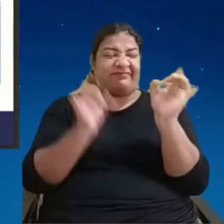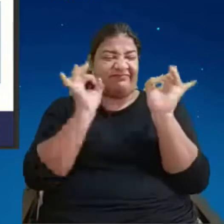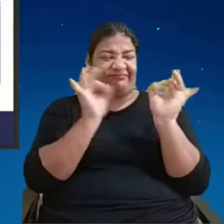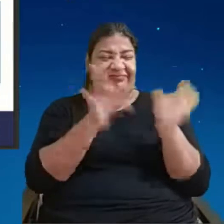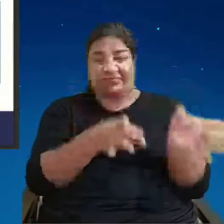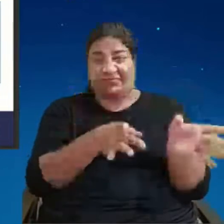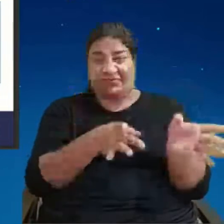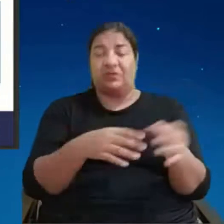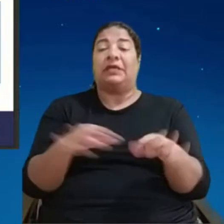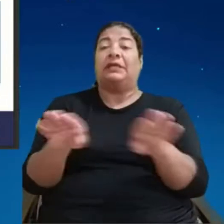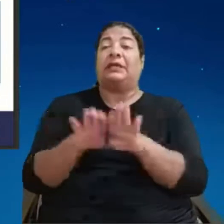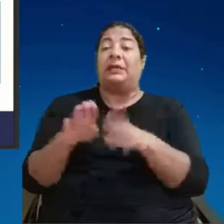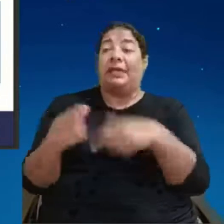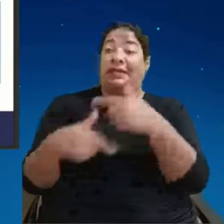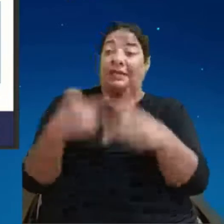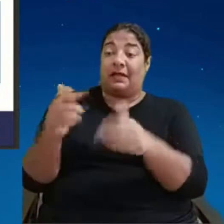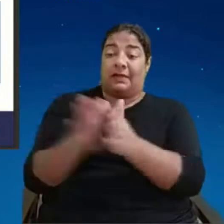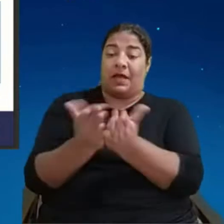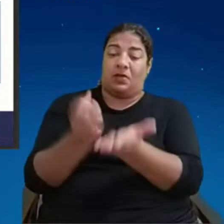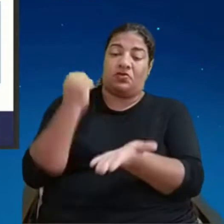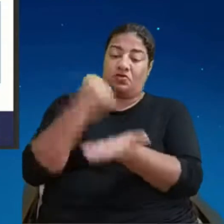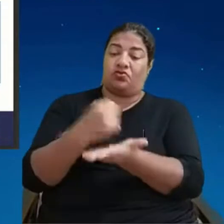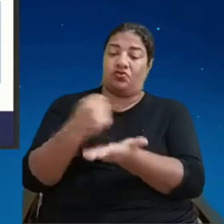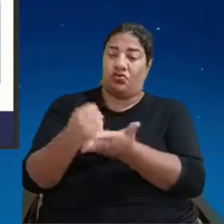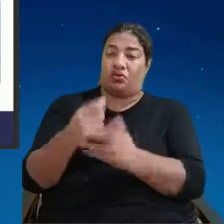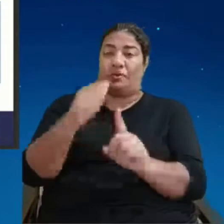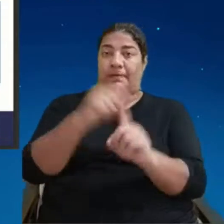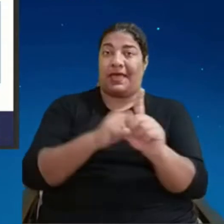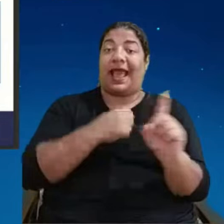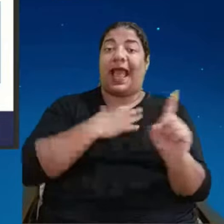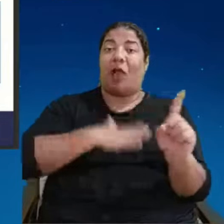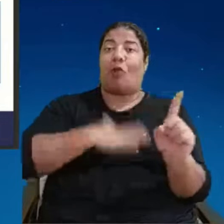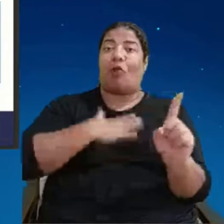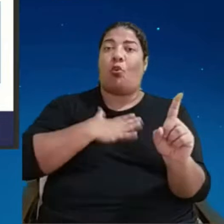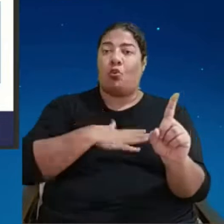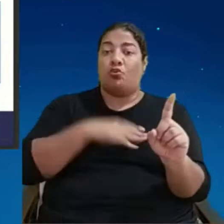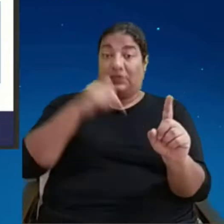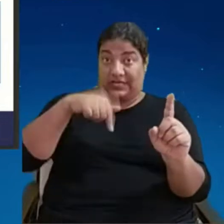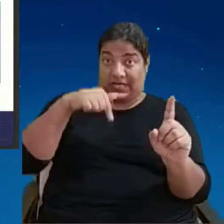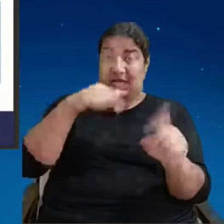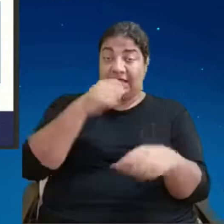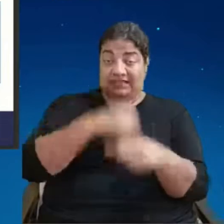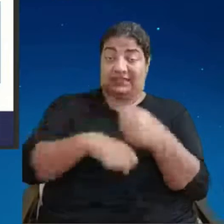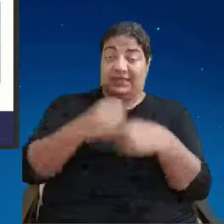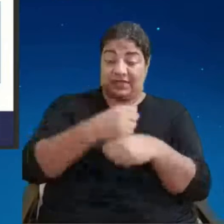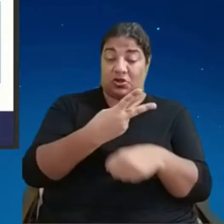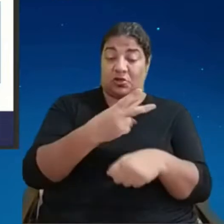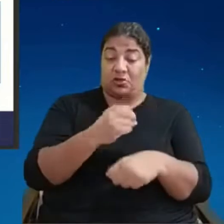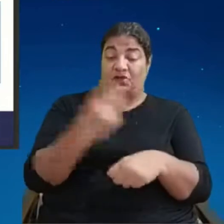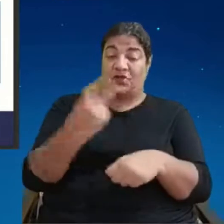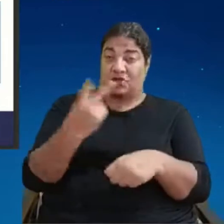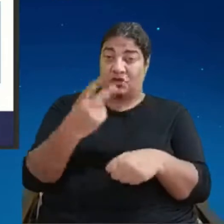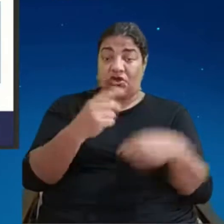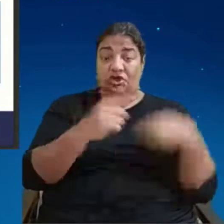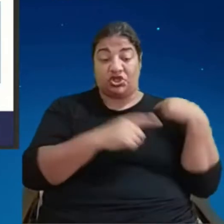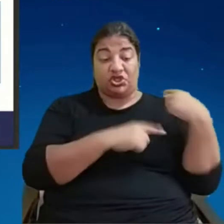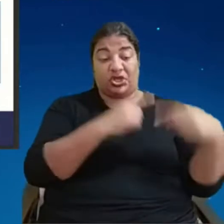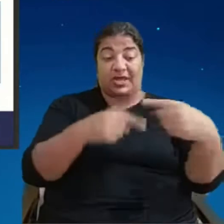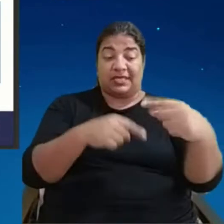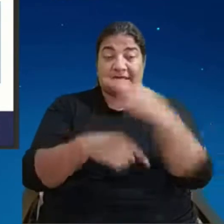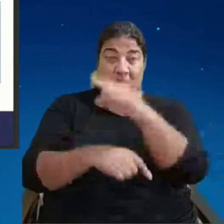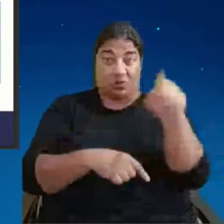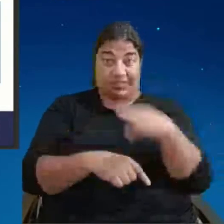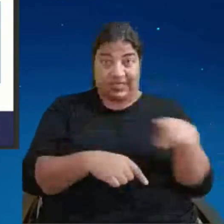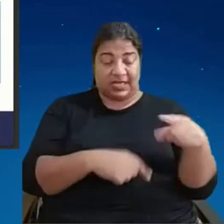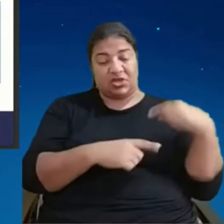agora, tá, gente? Agosto de 2022, tá? Então, geração Z e milênio. Se a gente puder dizer qual é o